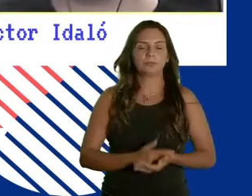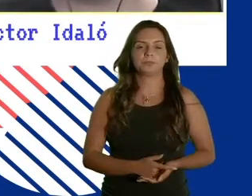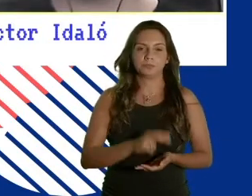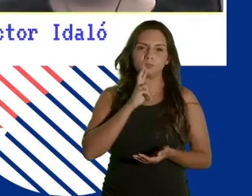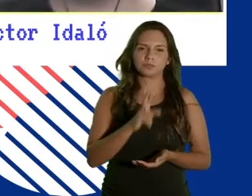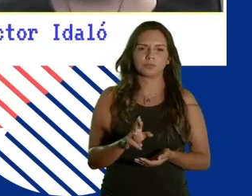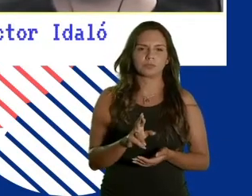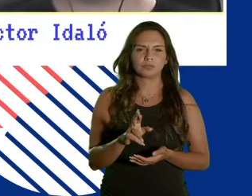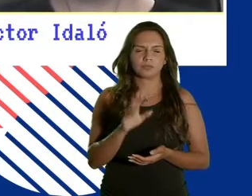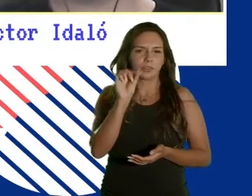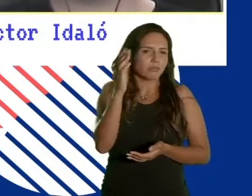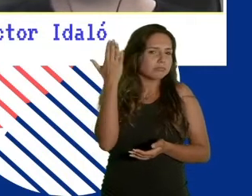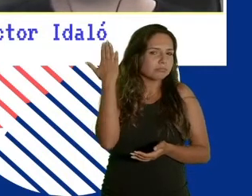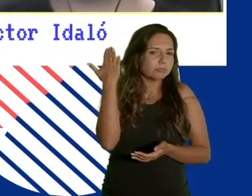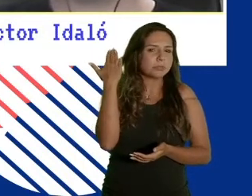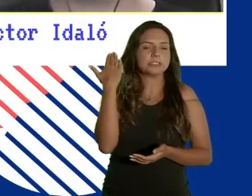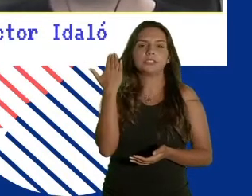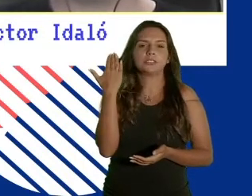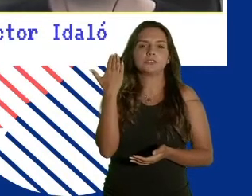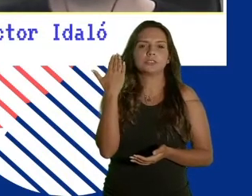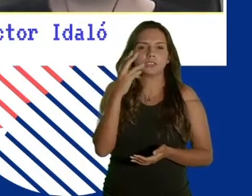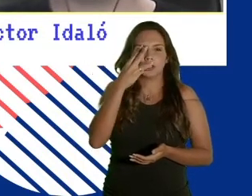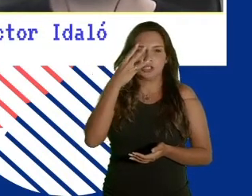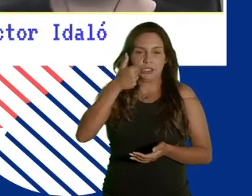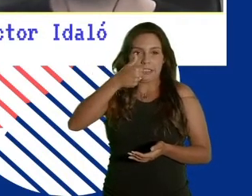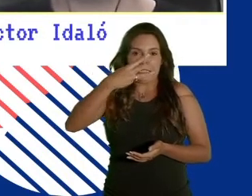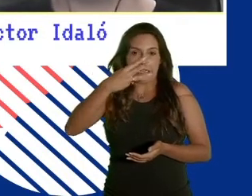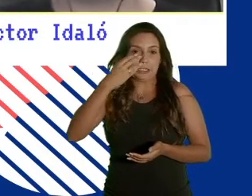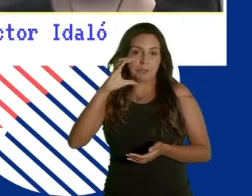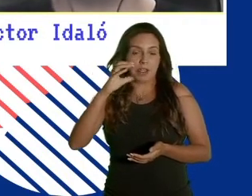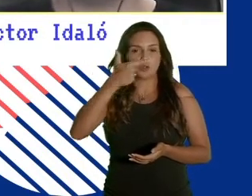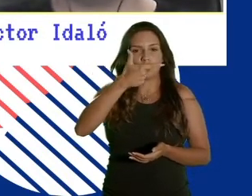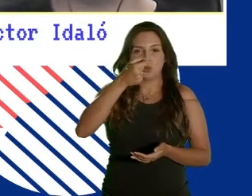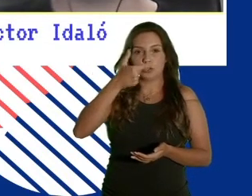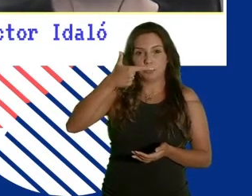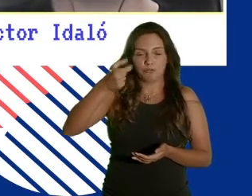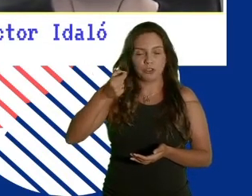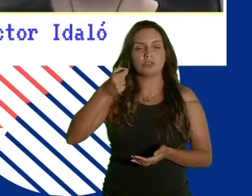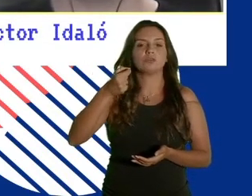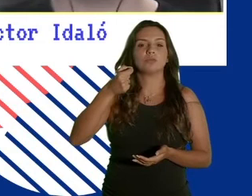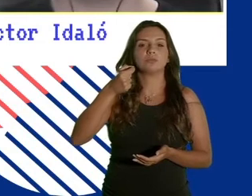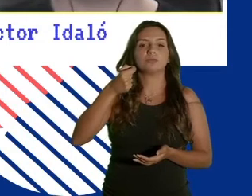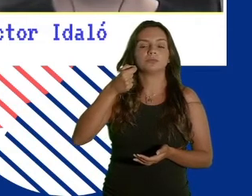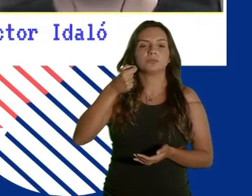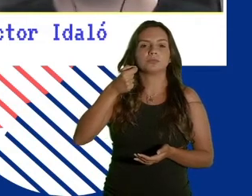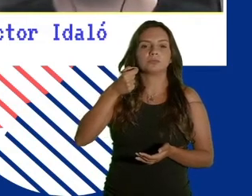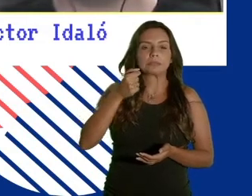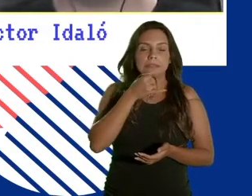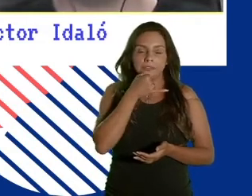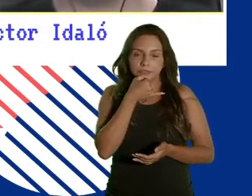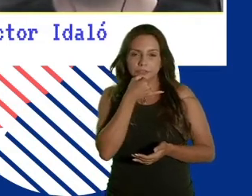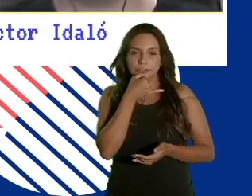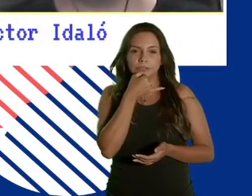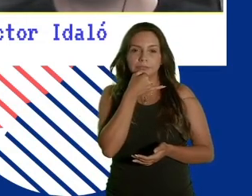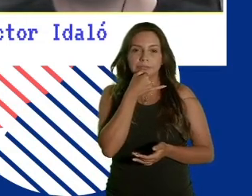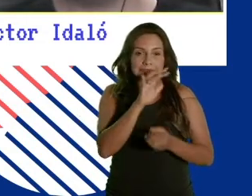já bem mais recente, né? É, foi dia 13 de março de 2020 e, infelizmente,